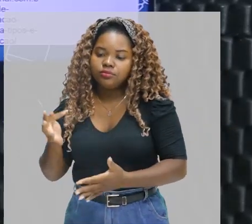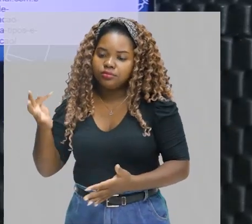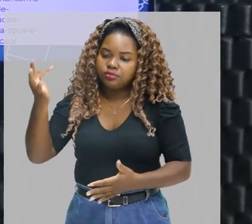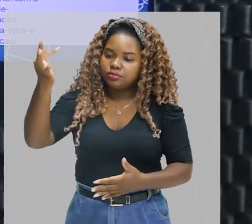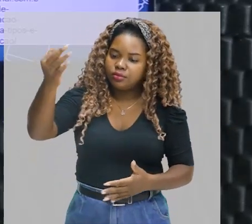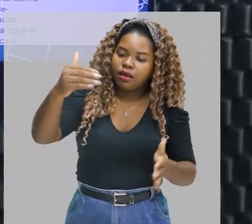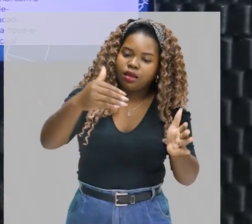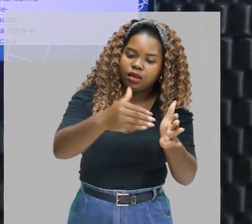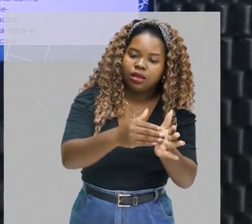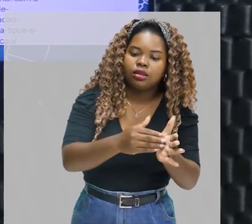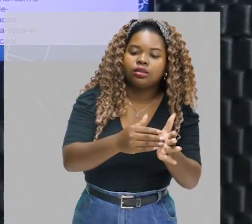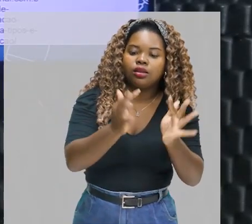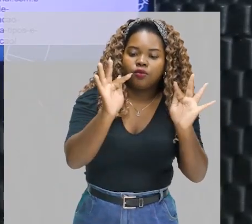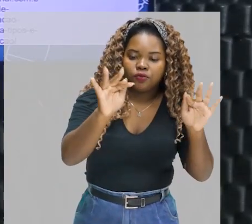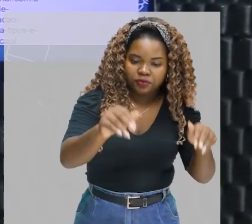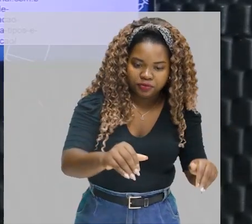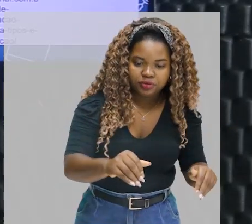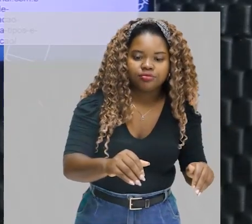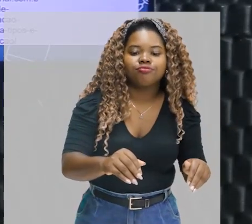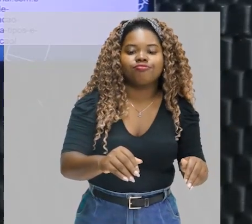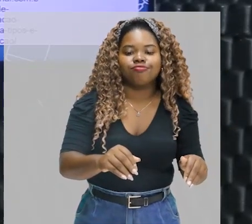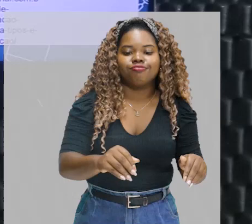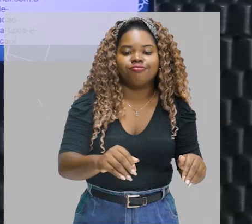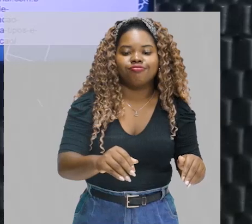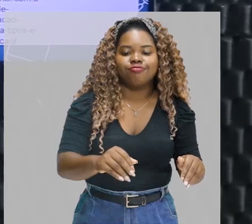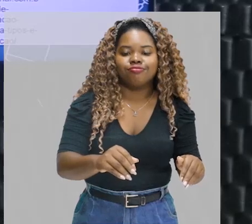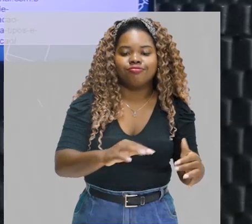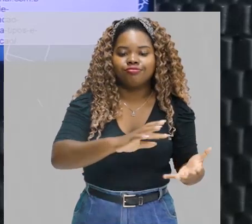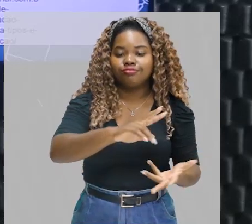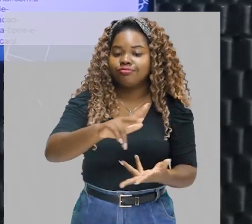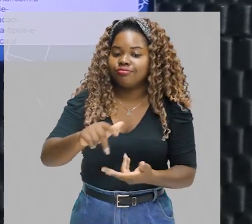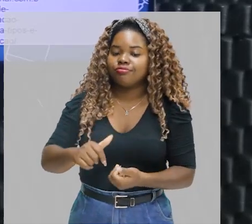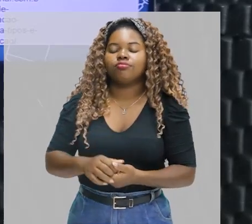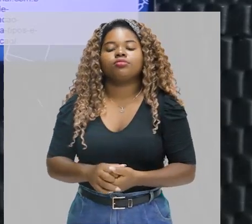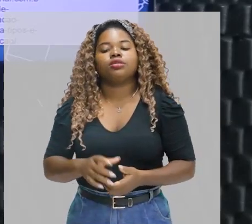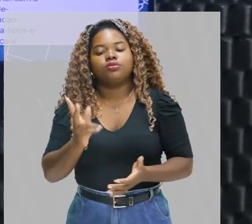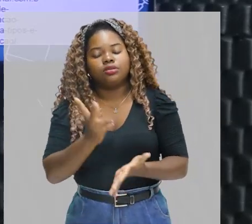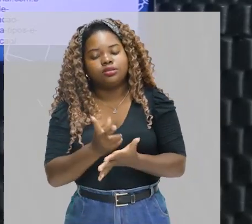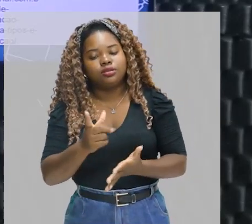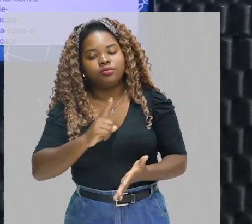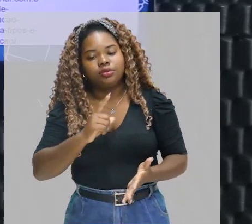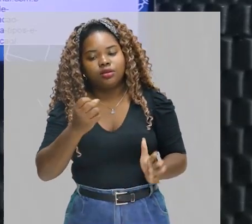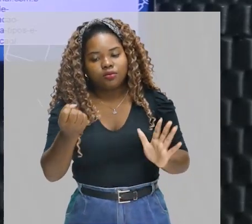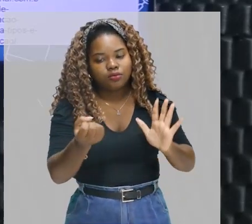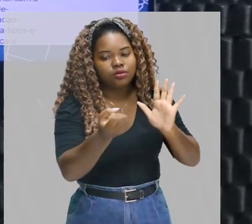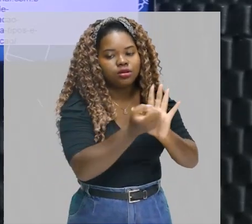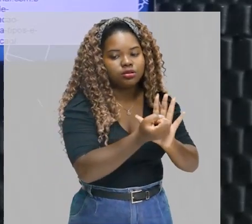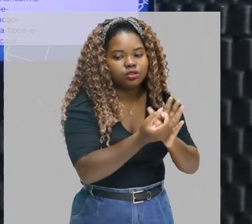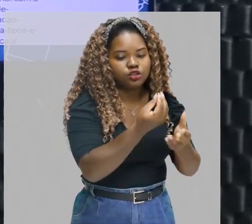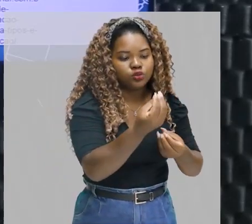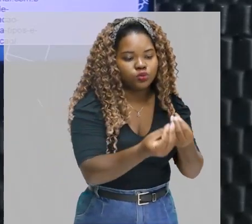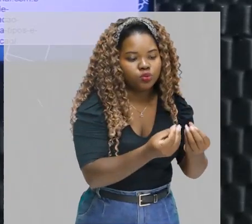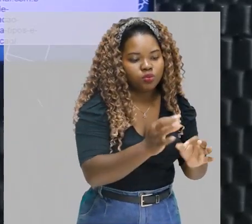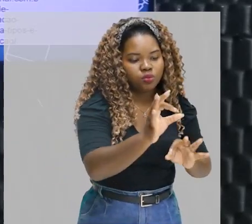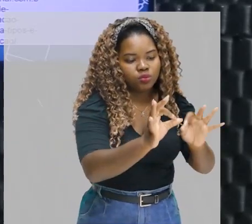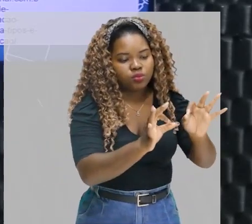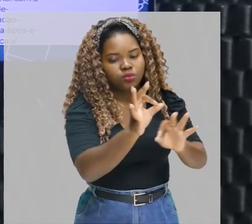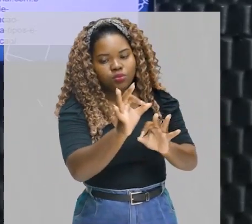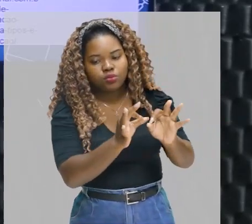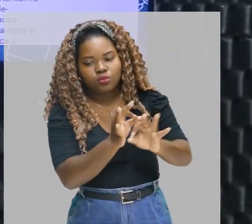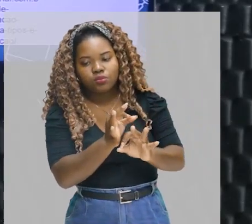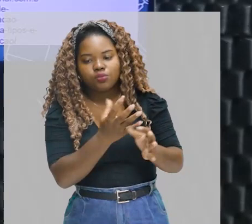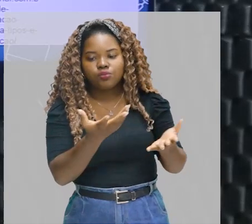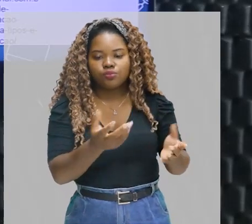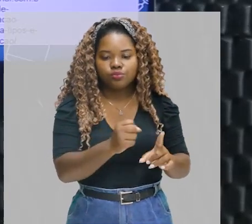da existência da raça humana, ok? Sempre vai ter esses registros de como está organizado,